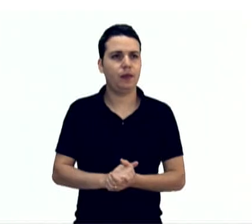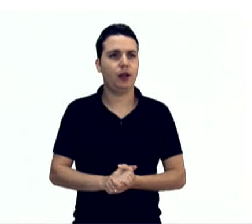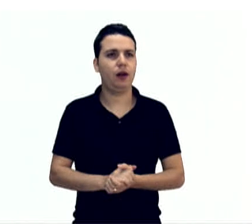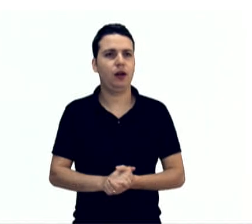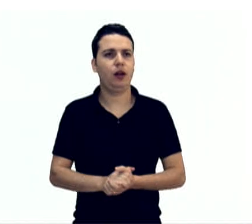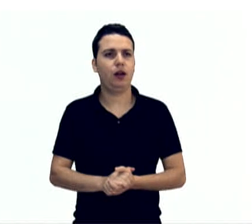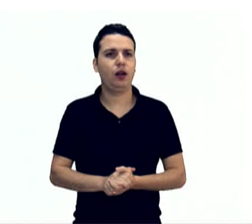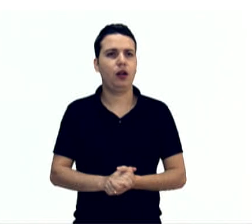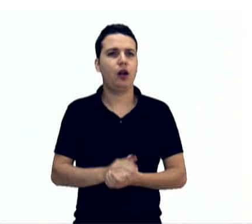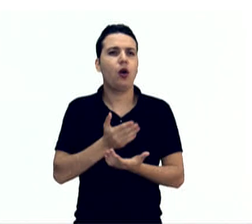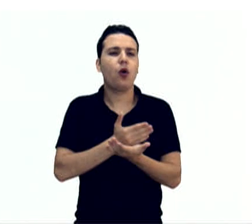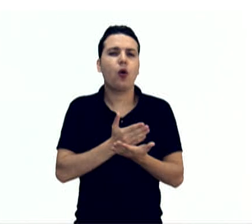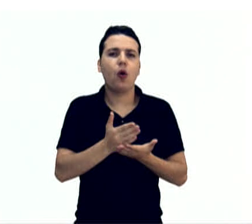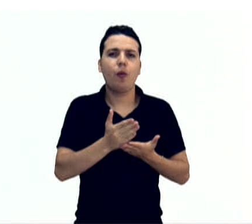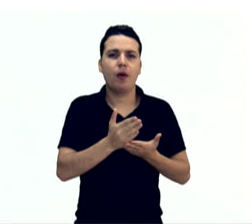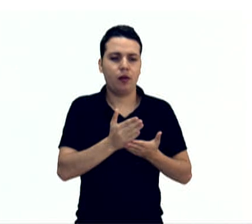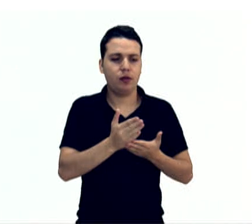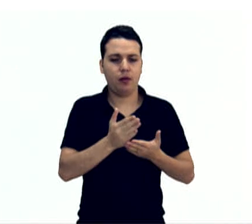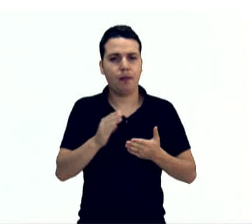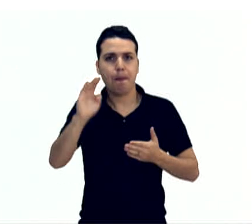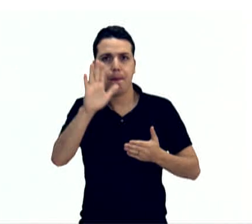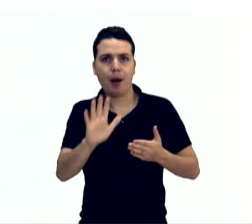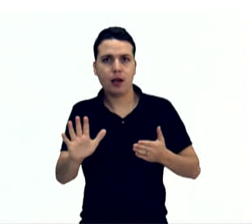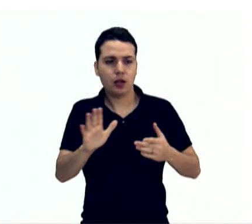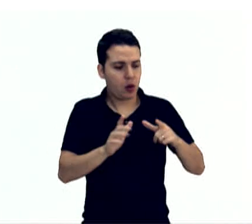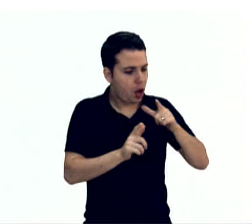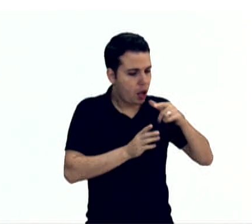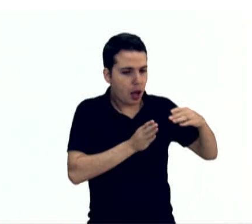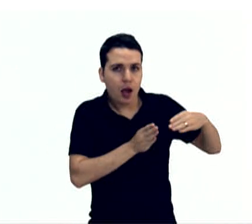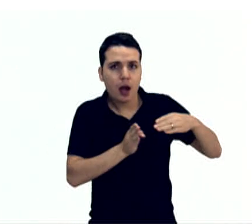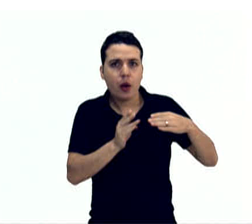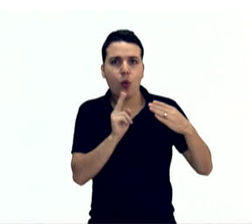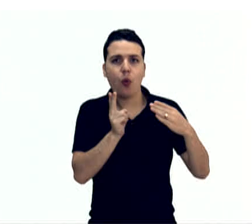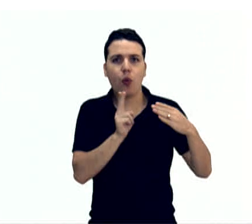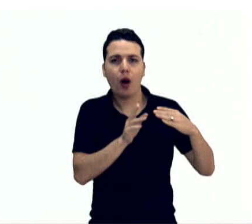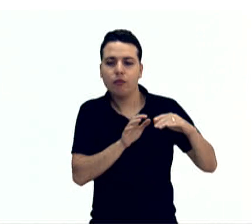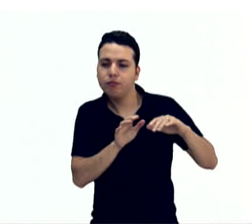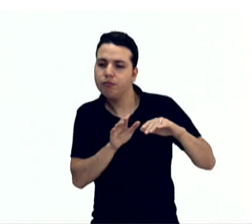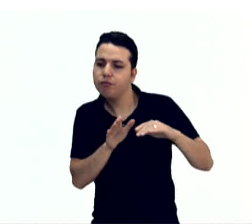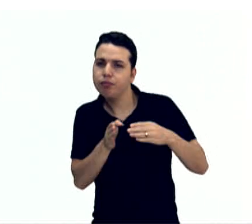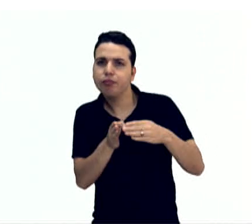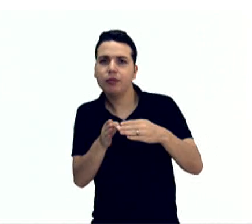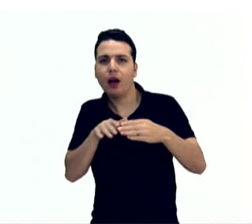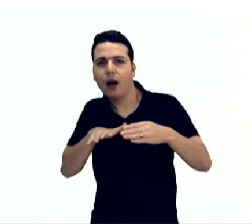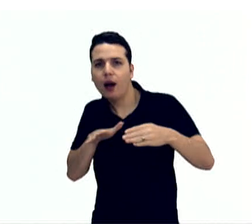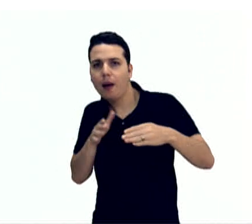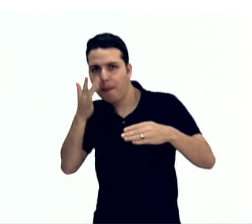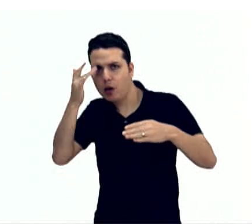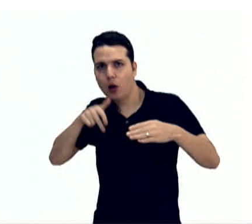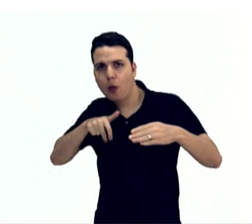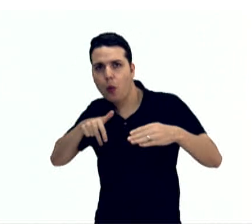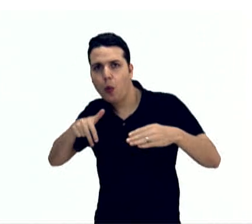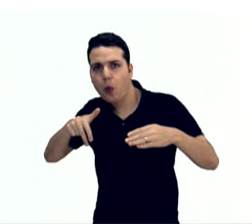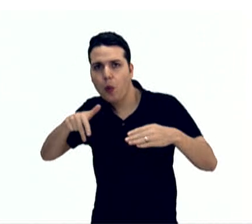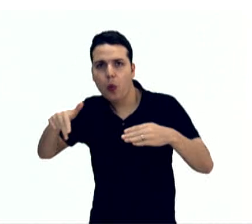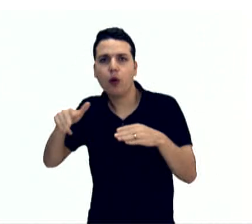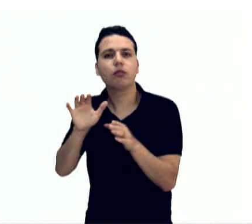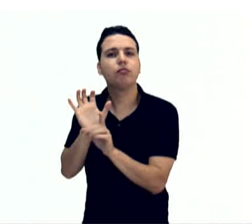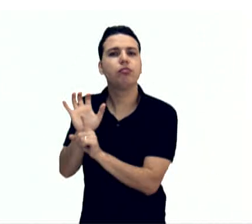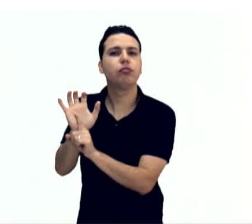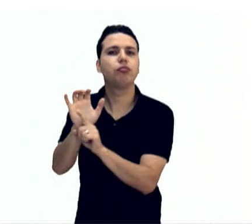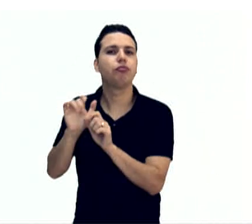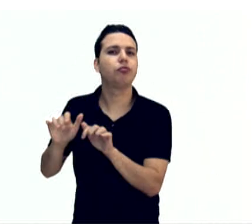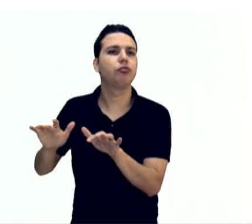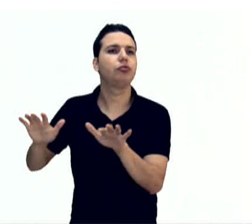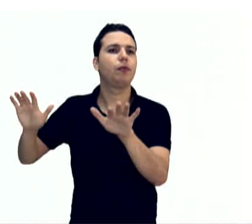Rio Uruguai e sendo difundida pelas rádios argentinas. Percebam que, antigamente, como eu falei, não tinha internet, não tinha todo esse